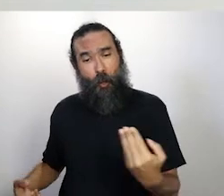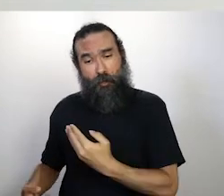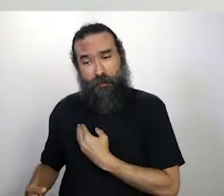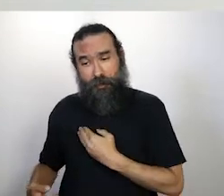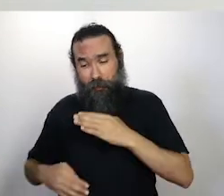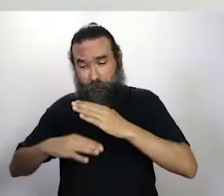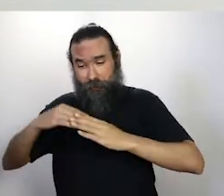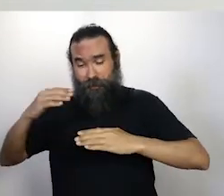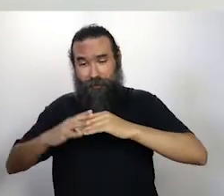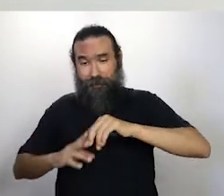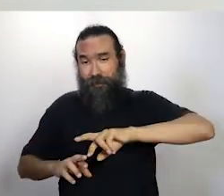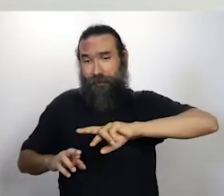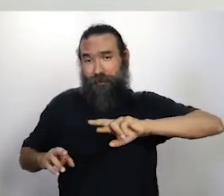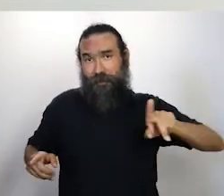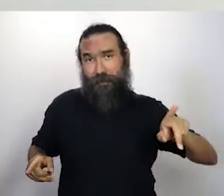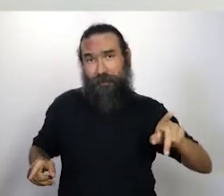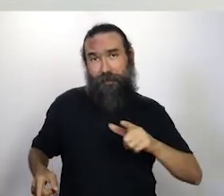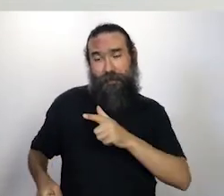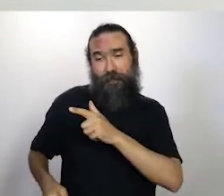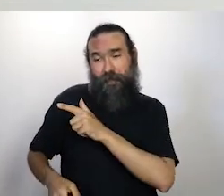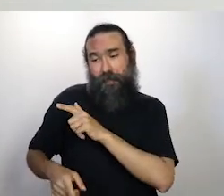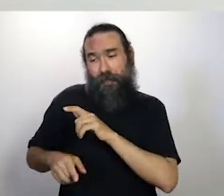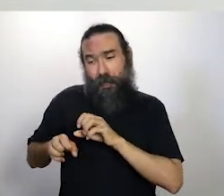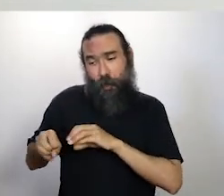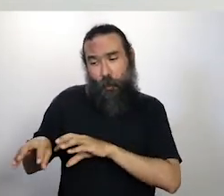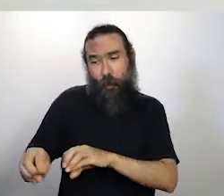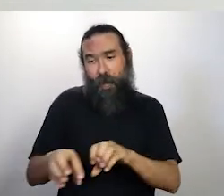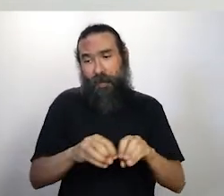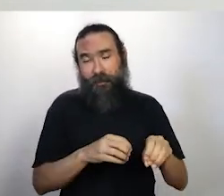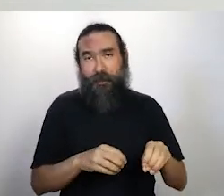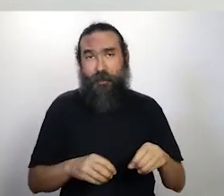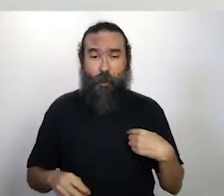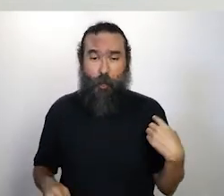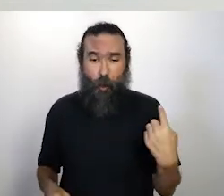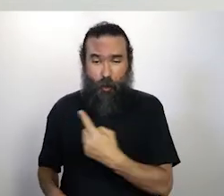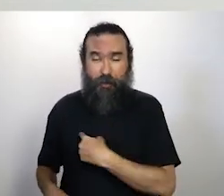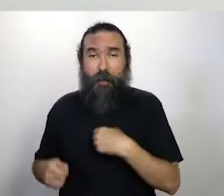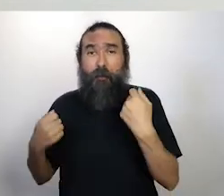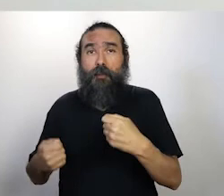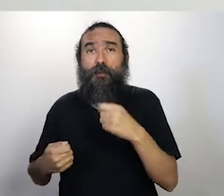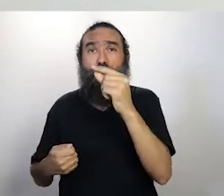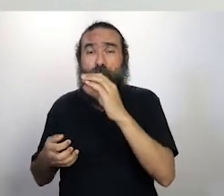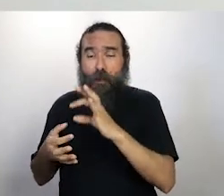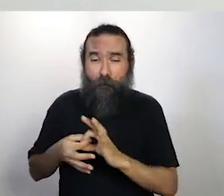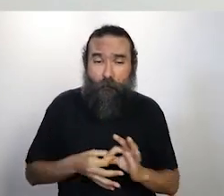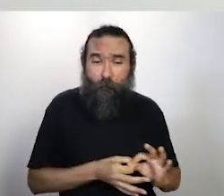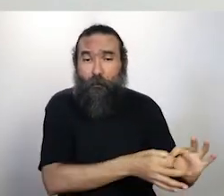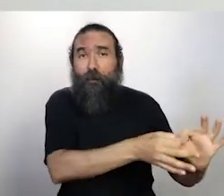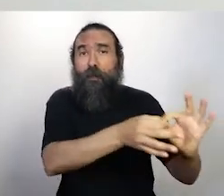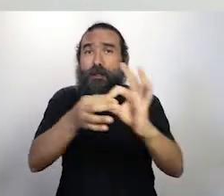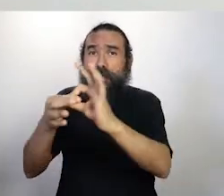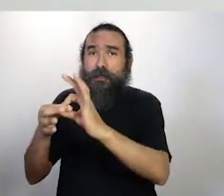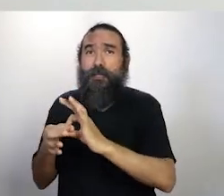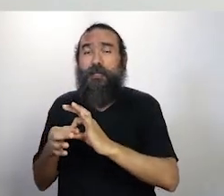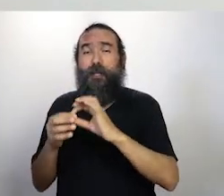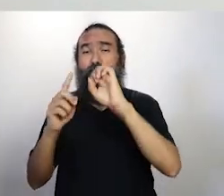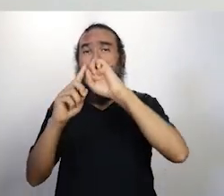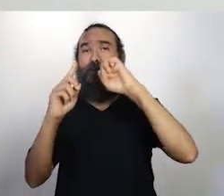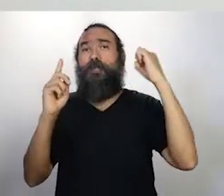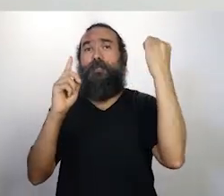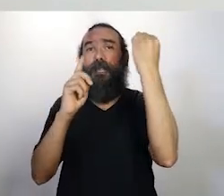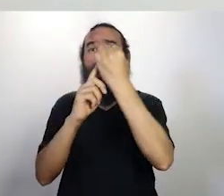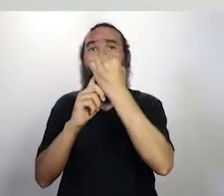processo educacional, né, a gente precisa se fortalecer enquanto povo, enquanto diversidade, para que a gente consiga